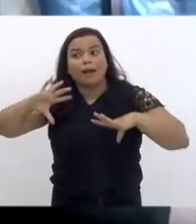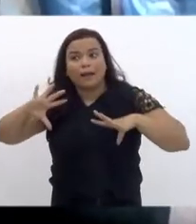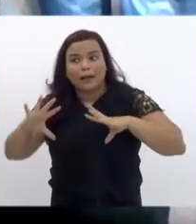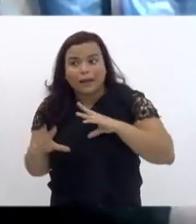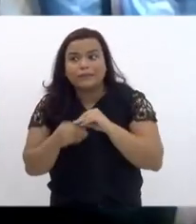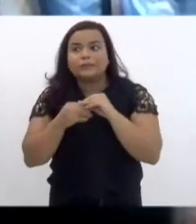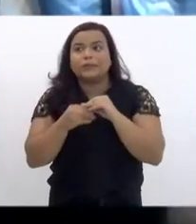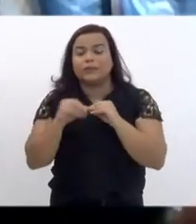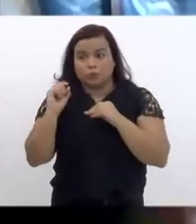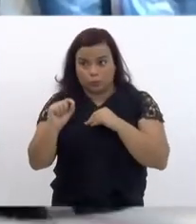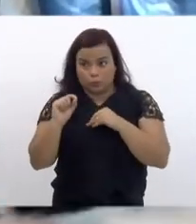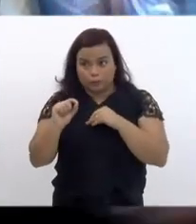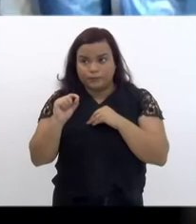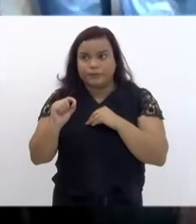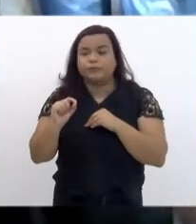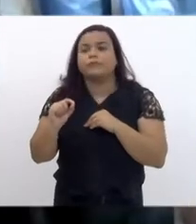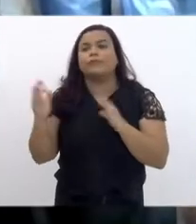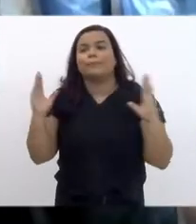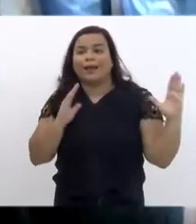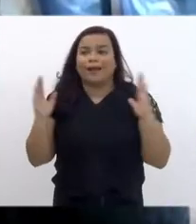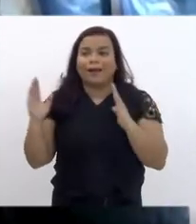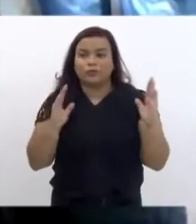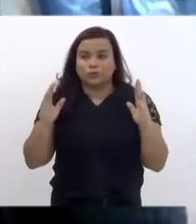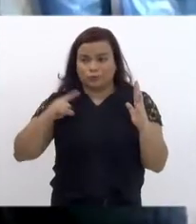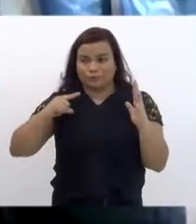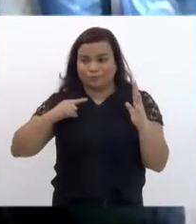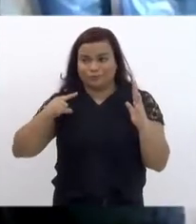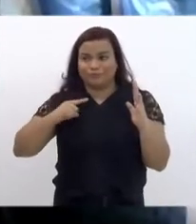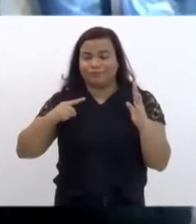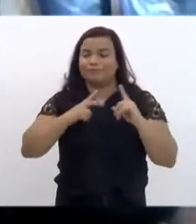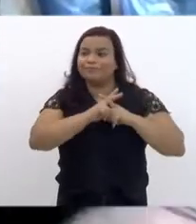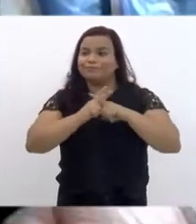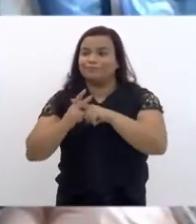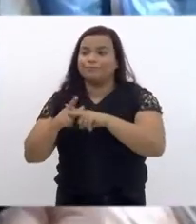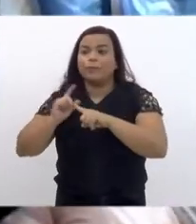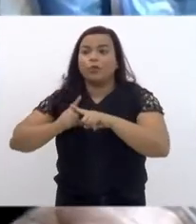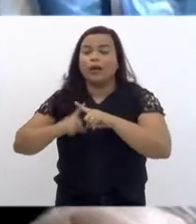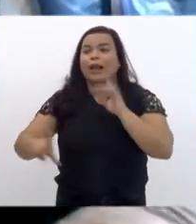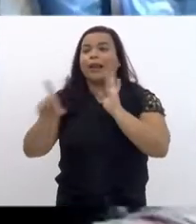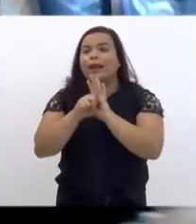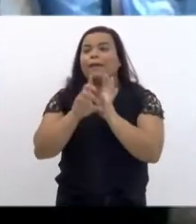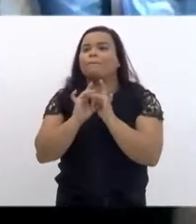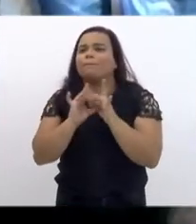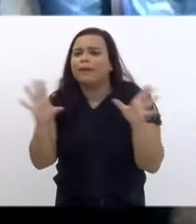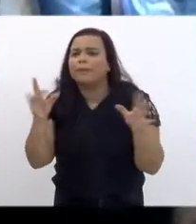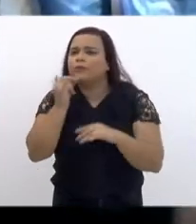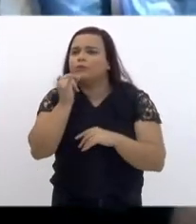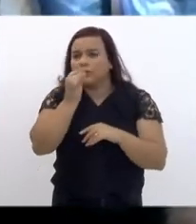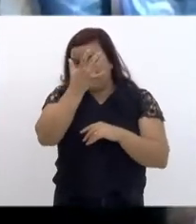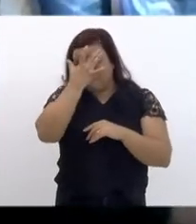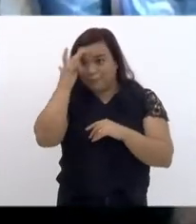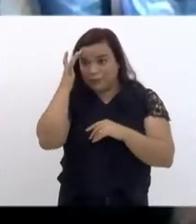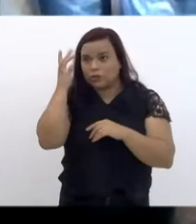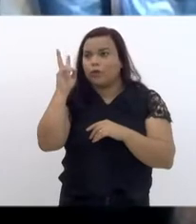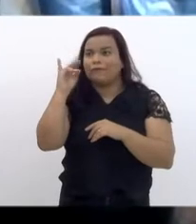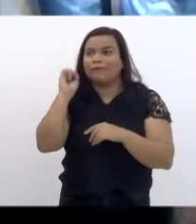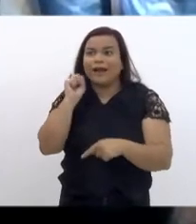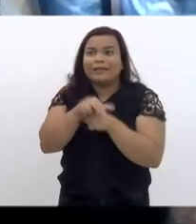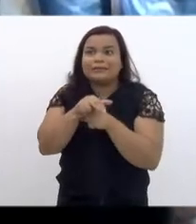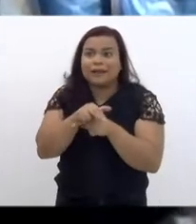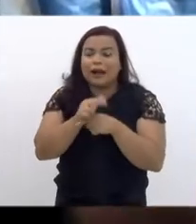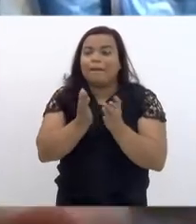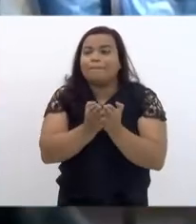prazo determinado, porque senão acaba com... O objetivo da lei é permitir uma pessoa que vai embarcar num trem ou numa